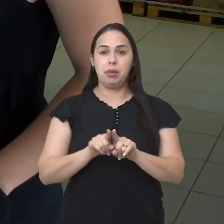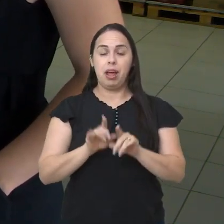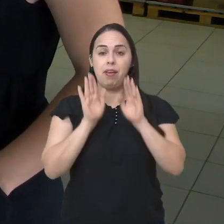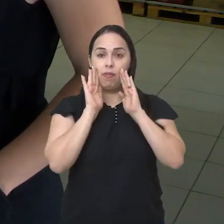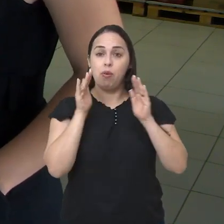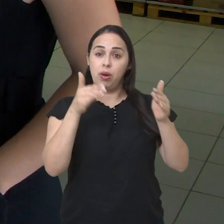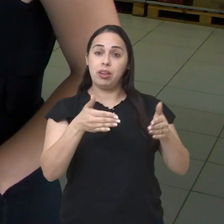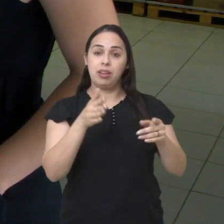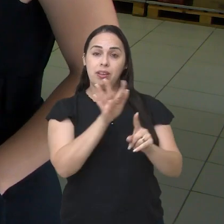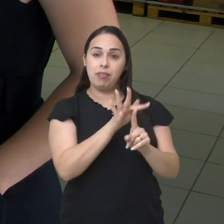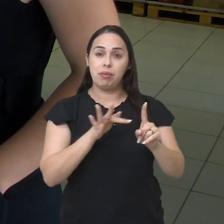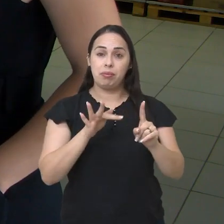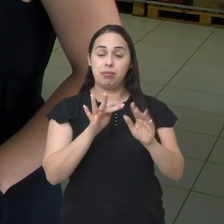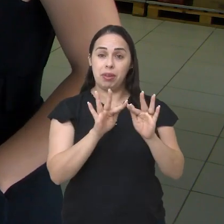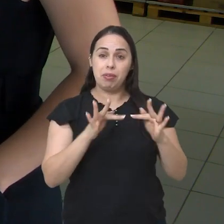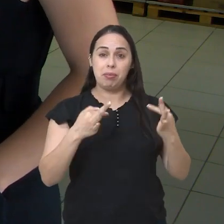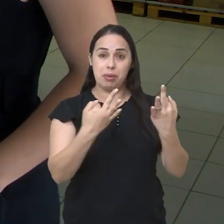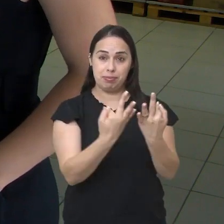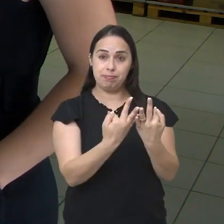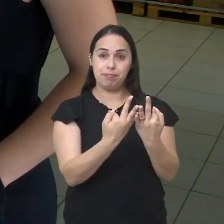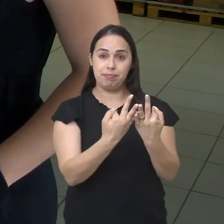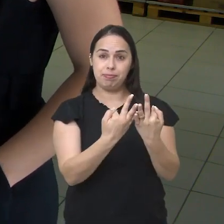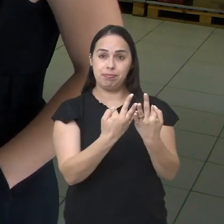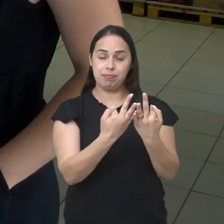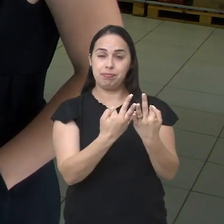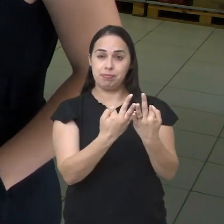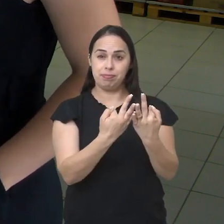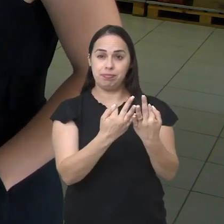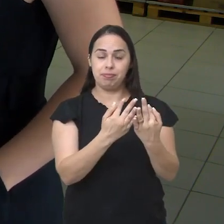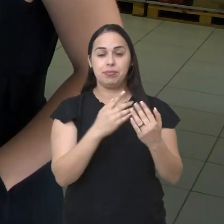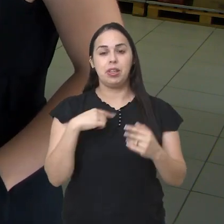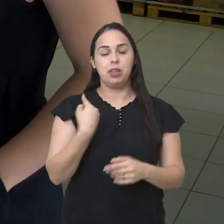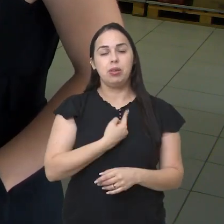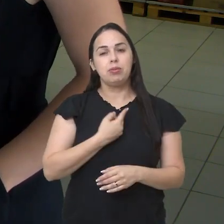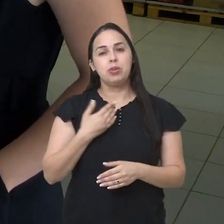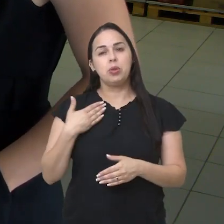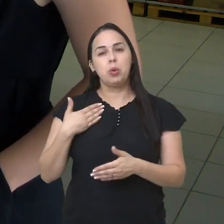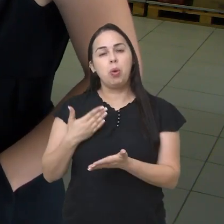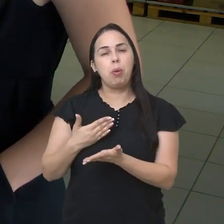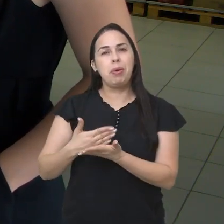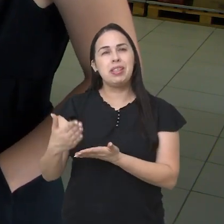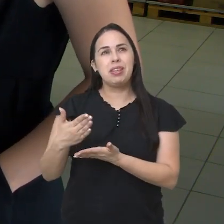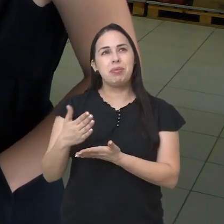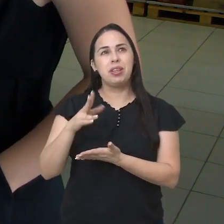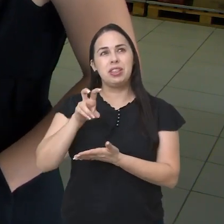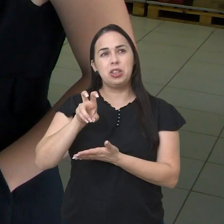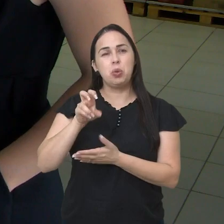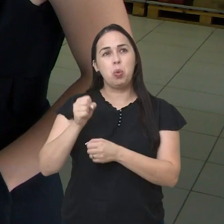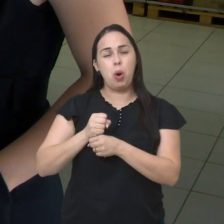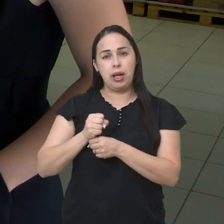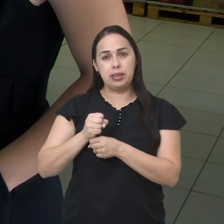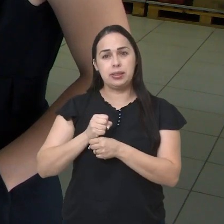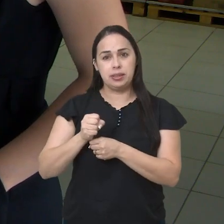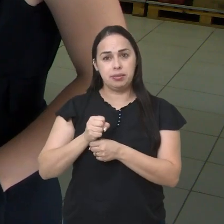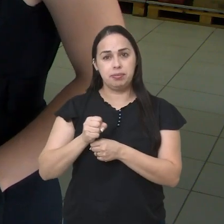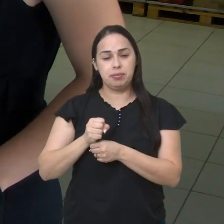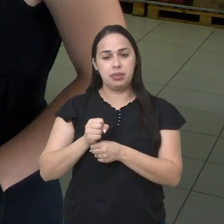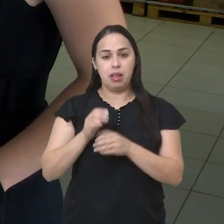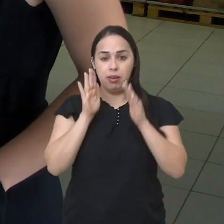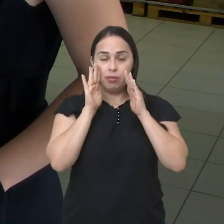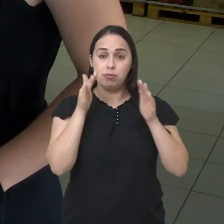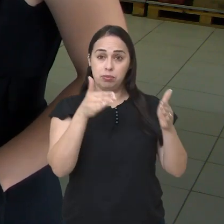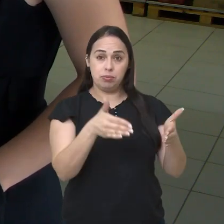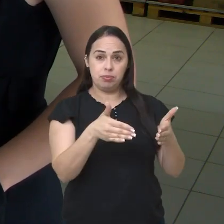famílias de uma forma mais integral, nós começamos nos últimos 5 anos. É um programa voltado